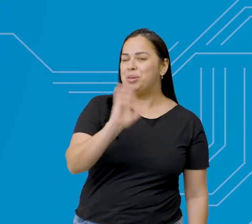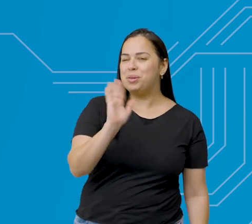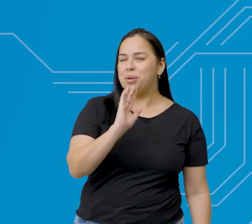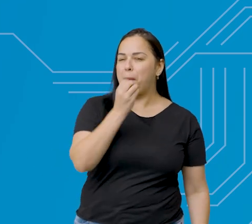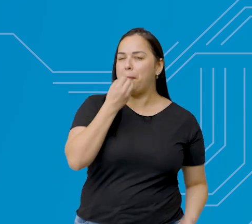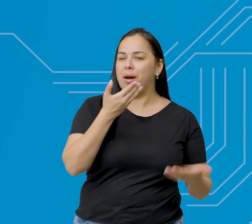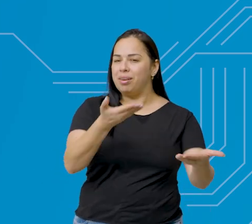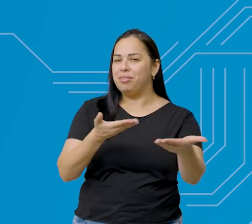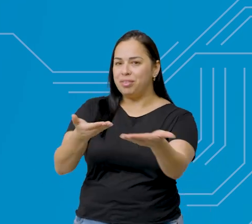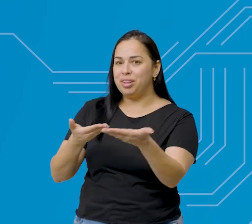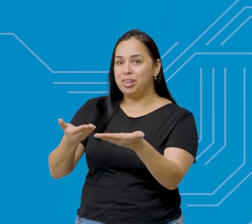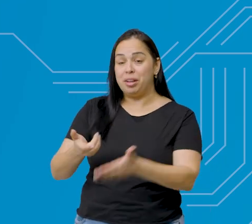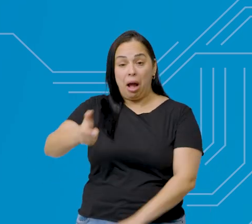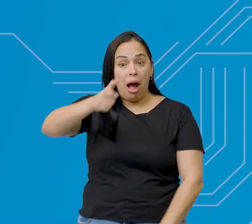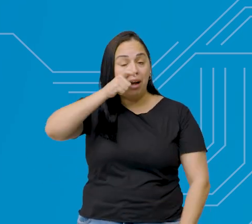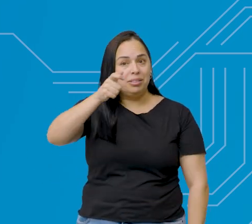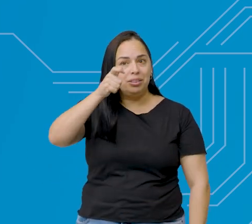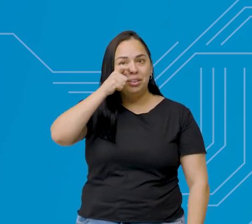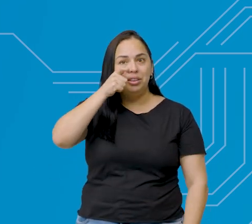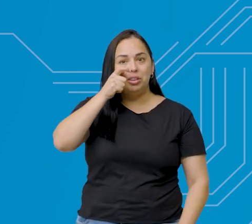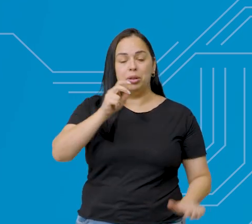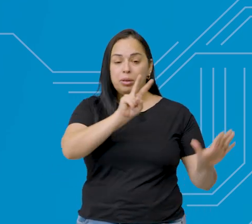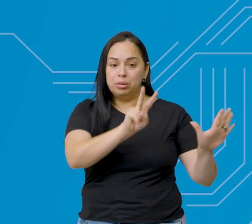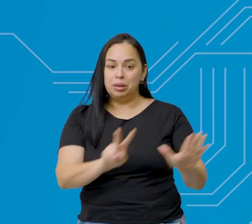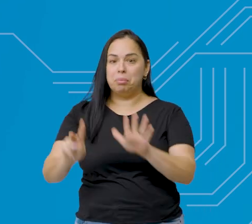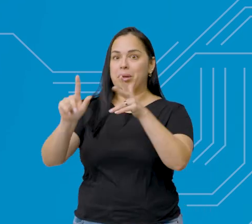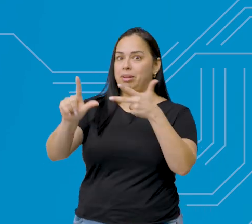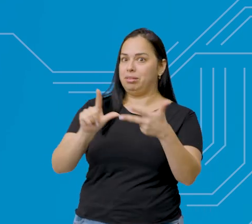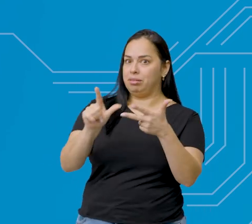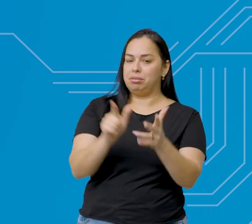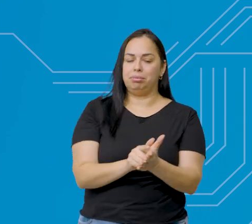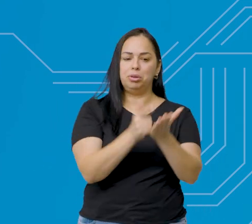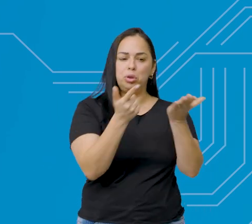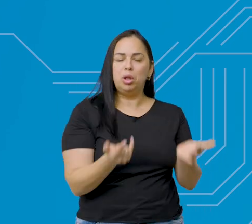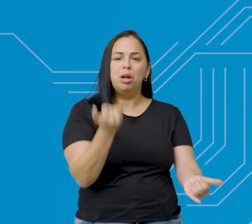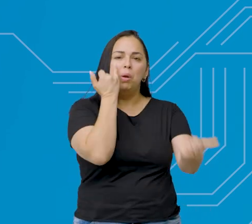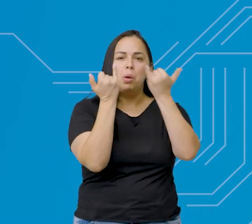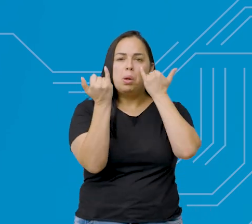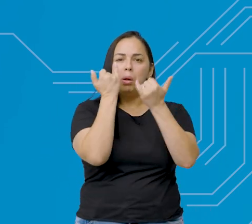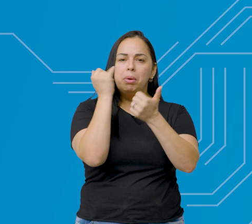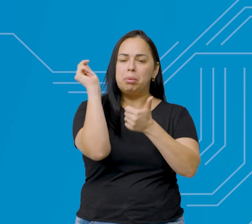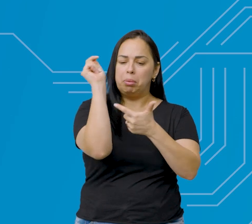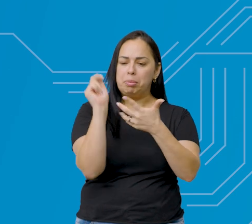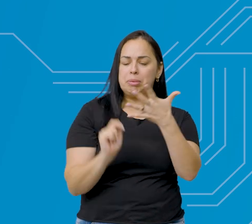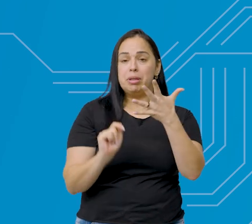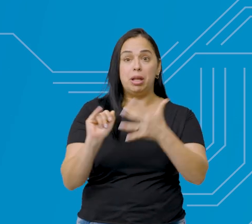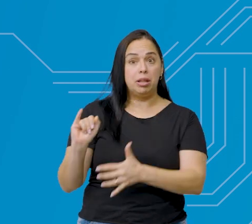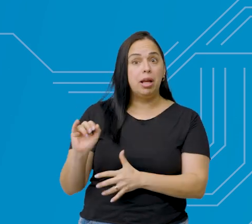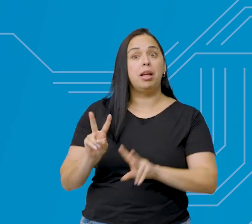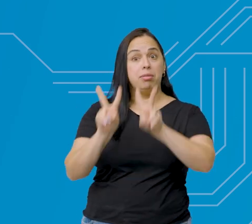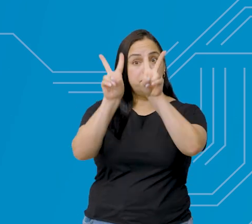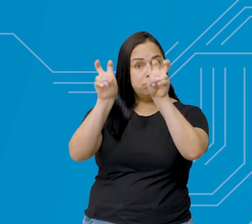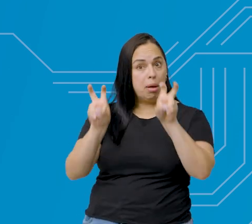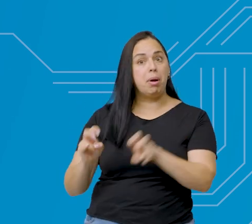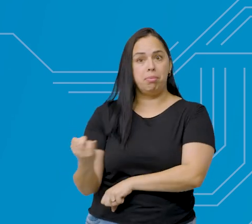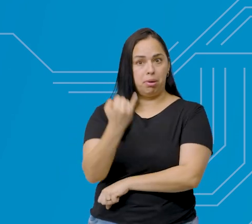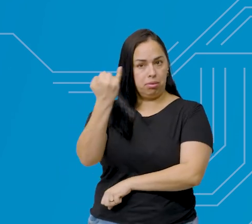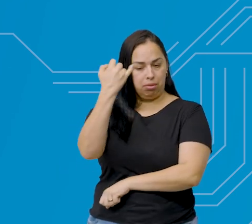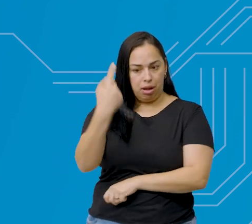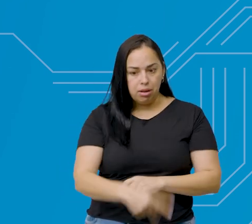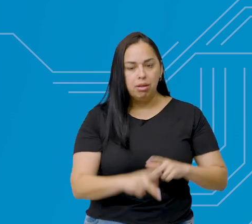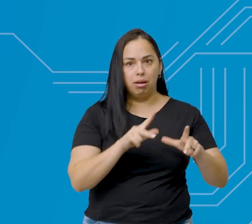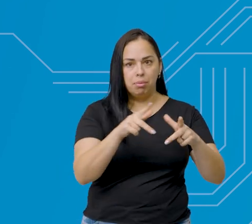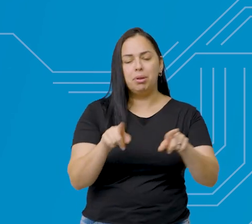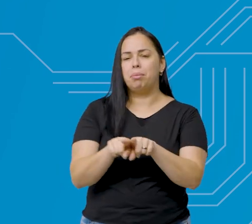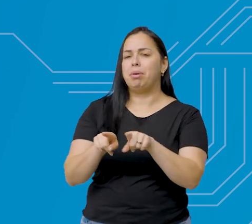Olá, seja muito bem-vindo ao Semana Legislativa, nosso jornal com as principais notícias que marcaram a semana na Câmara e em São